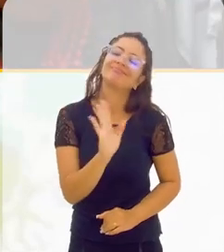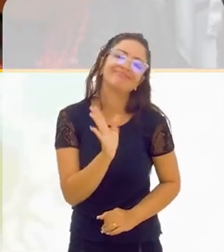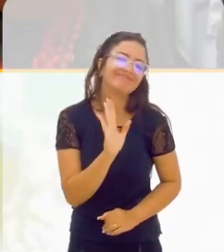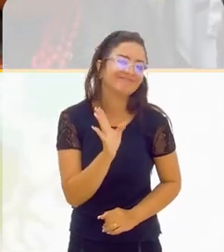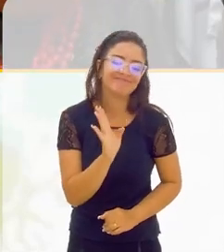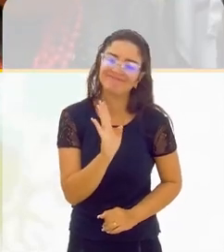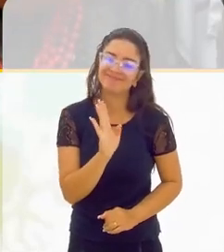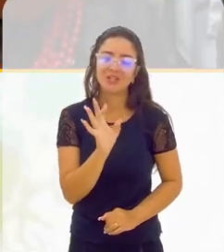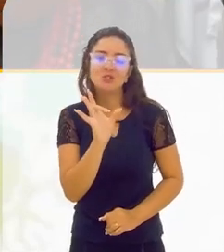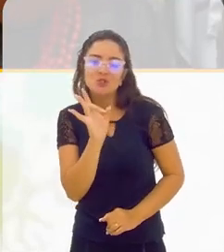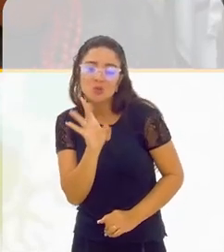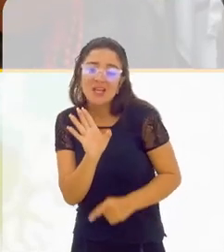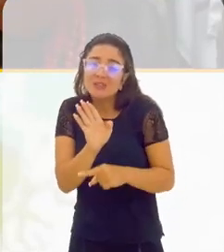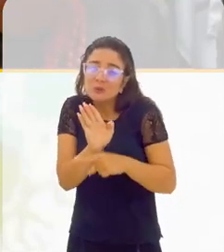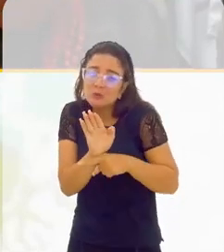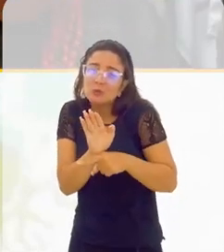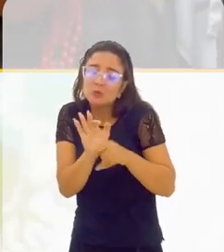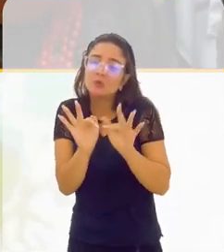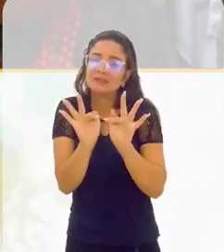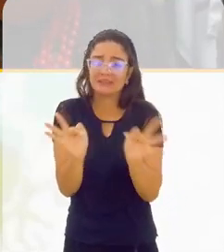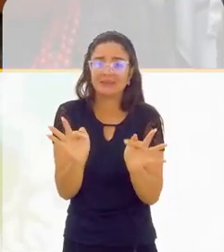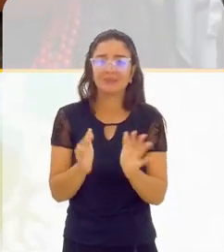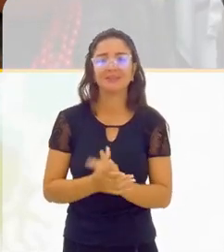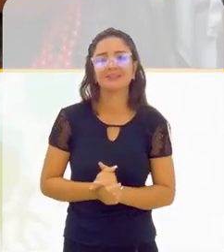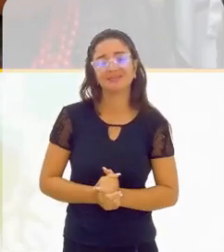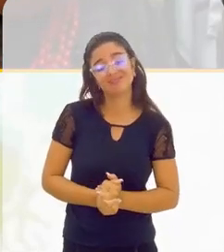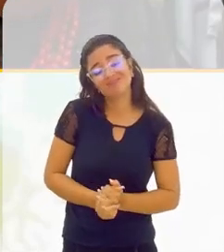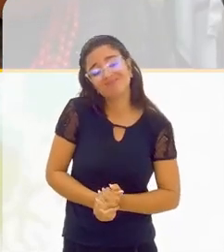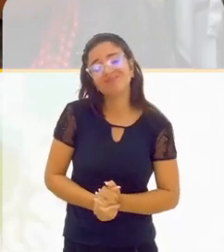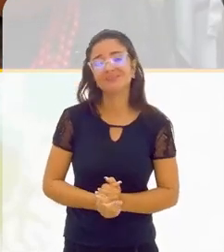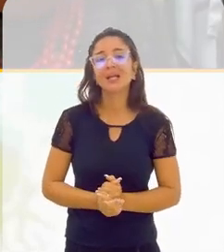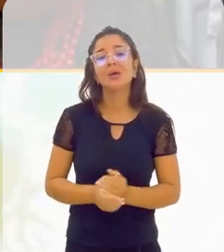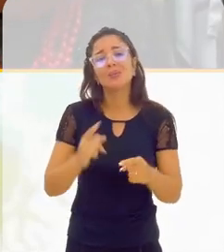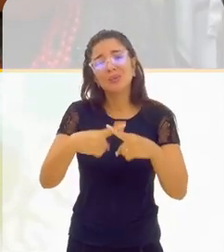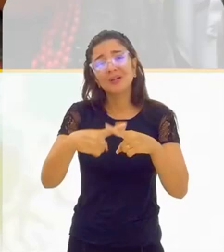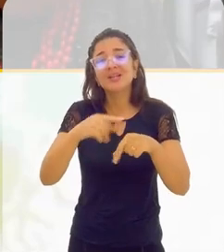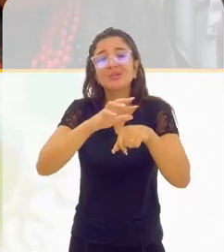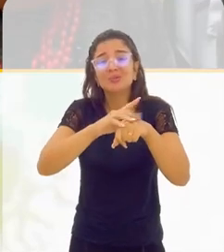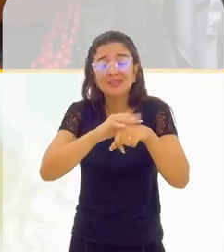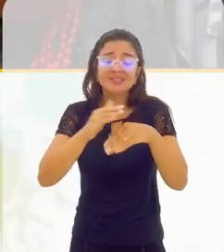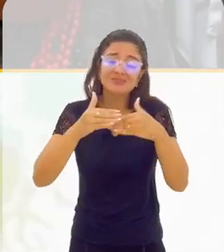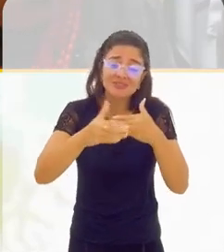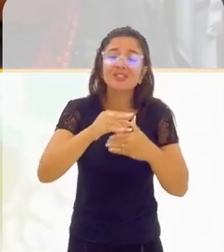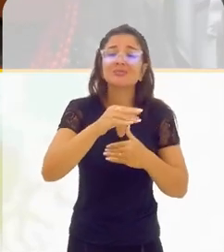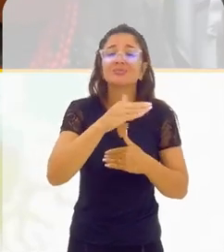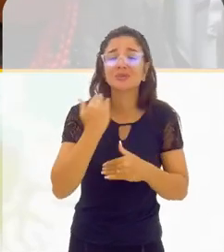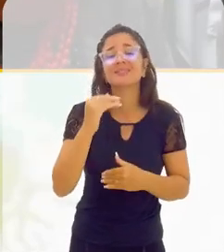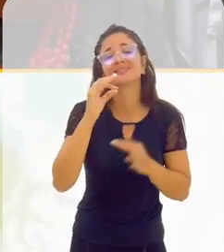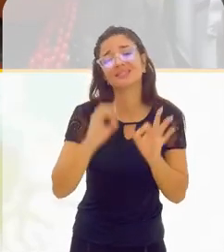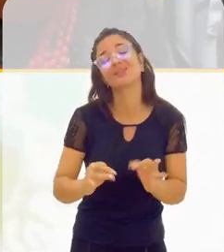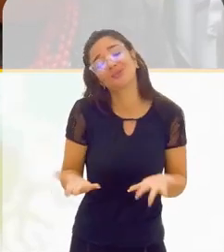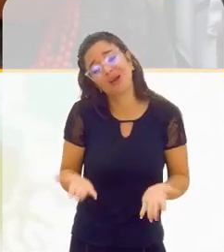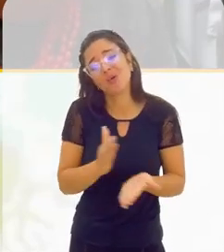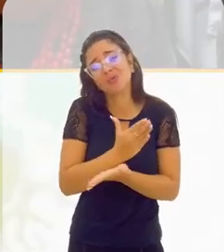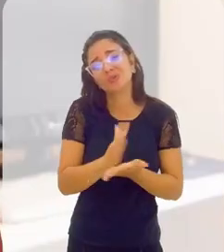amenizar essa né Essa Doença terminal vamos dizer assim